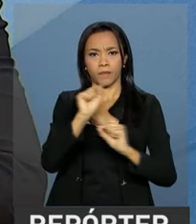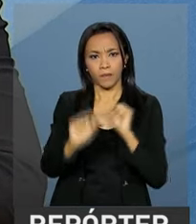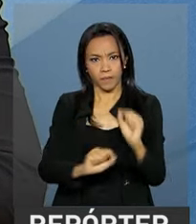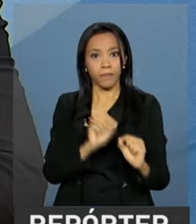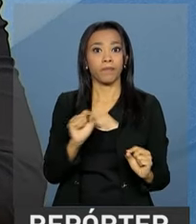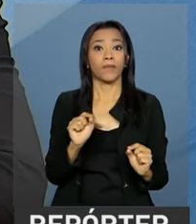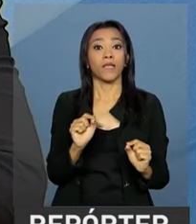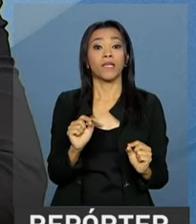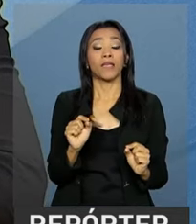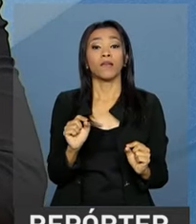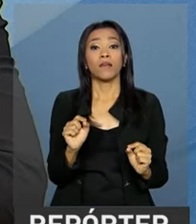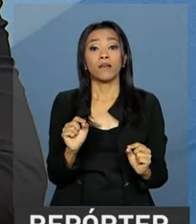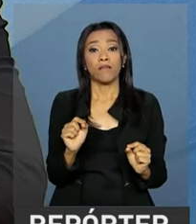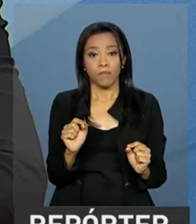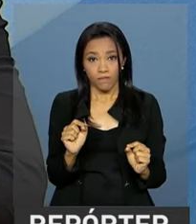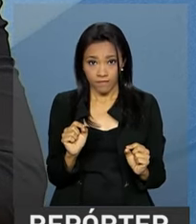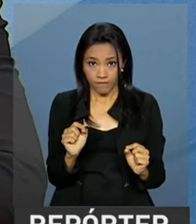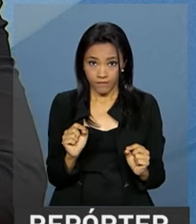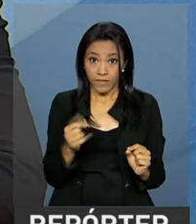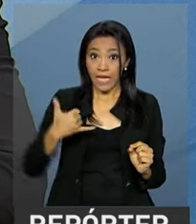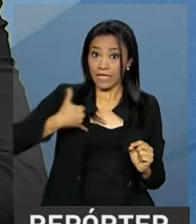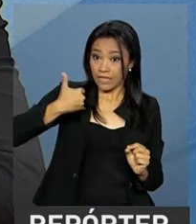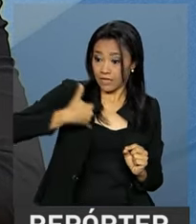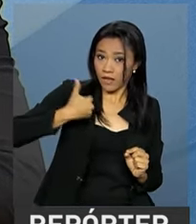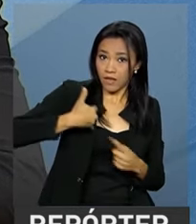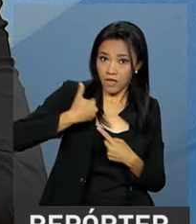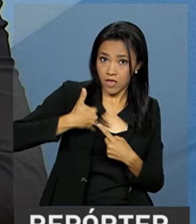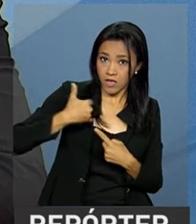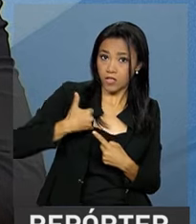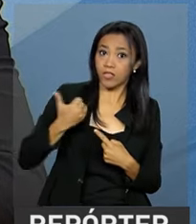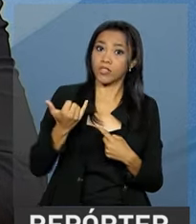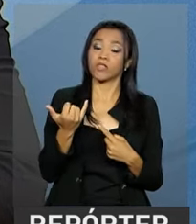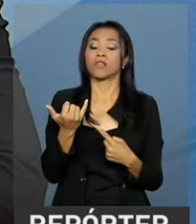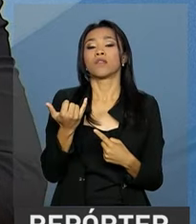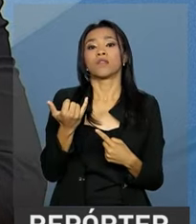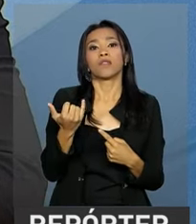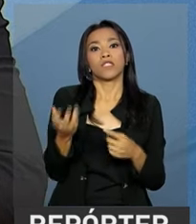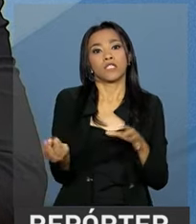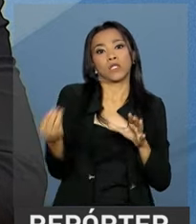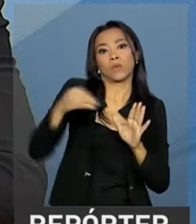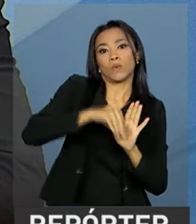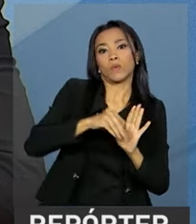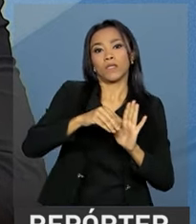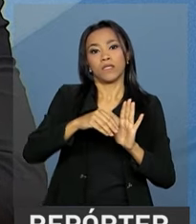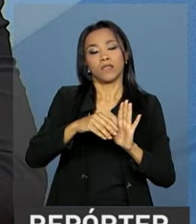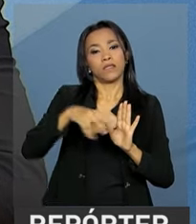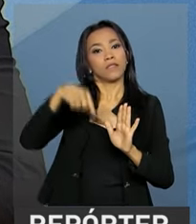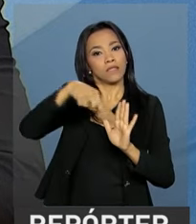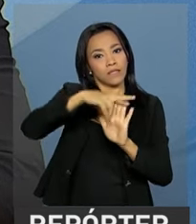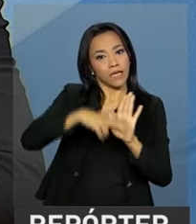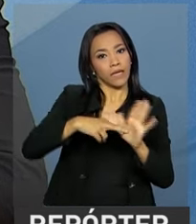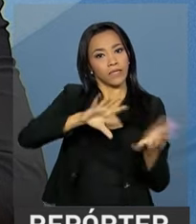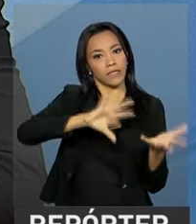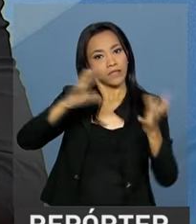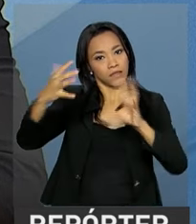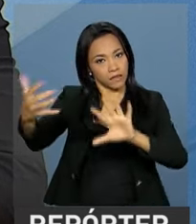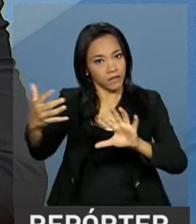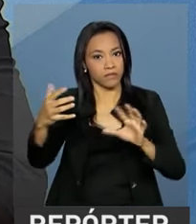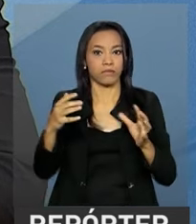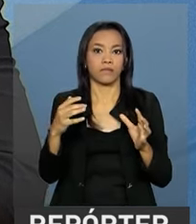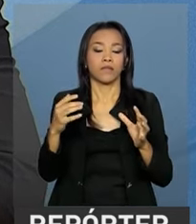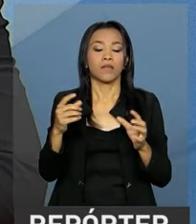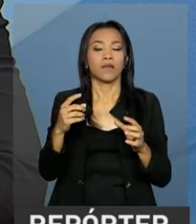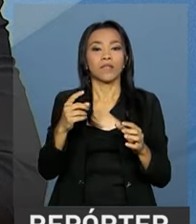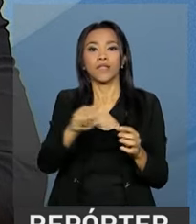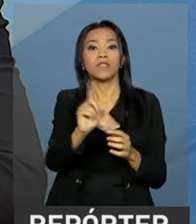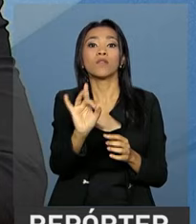trazer a idade para inclusão na regra de transição um pouco mais para trás que